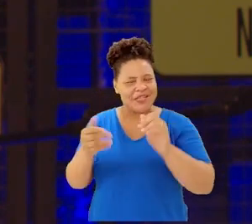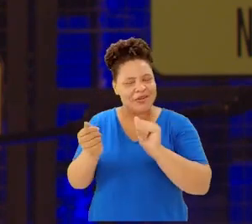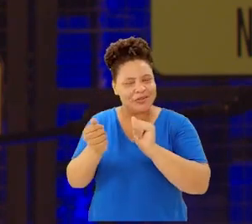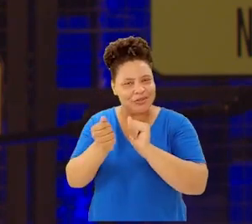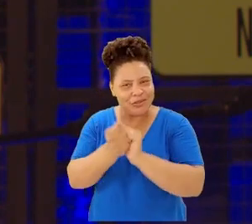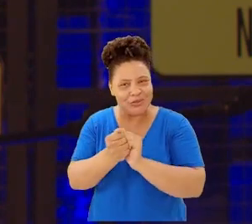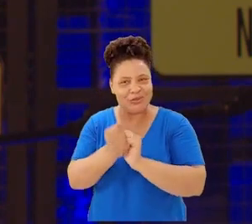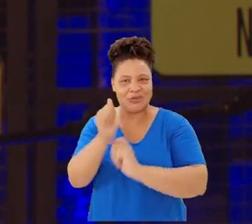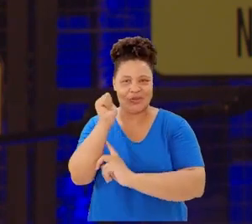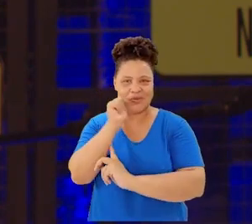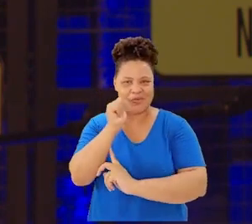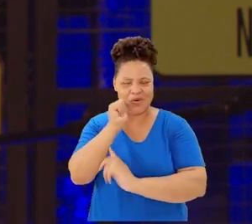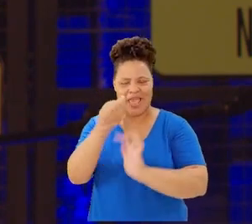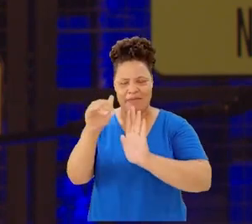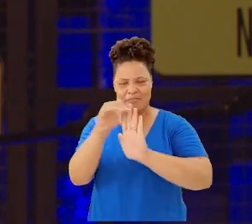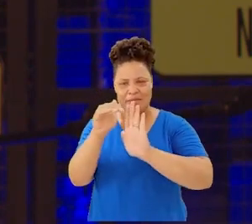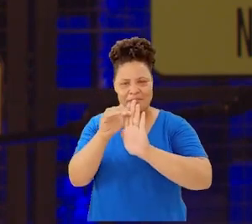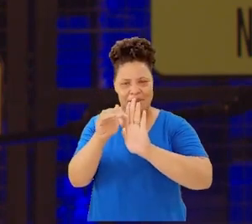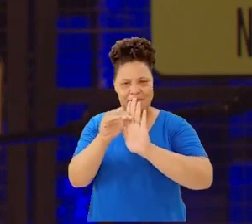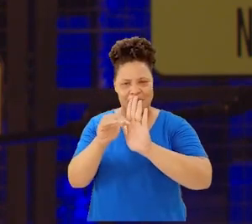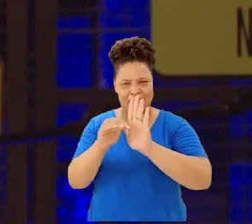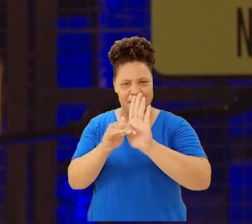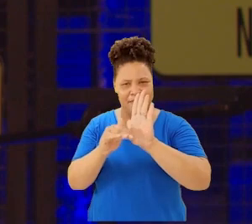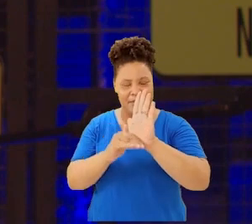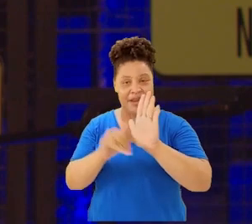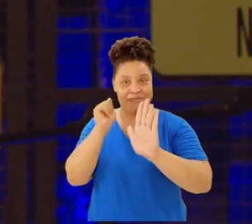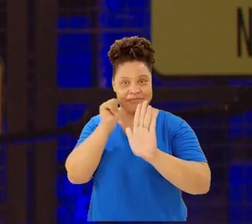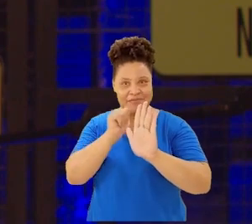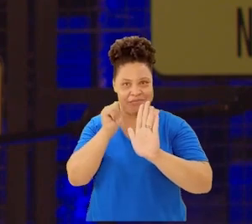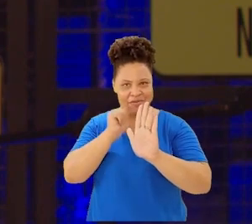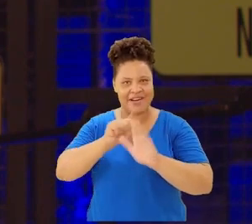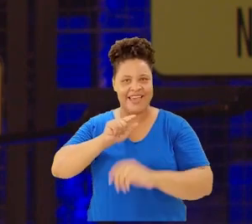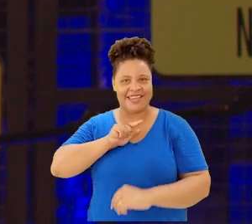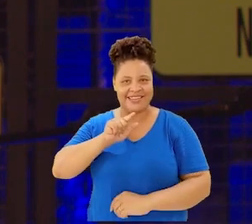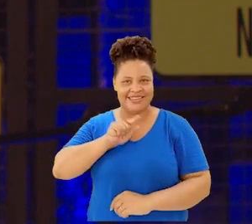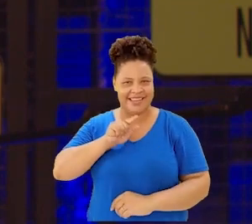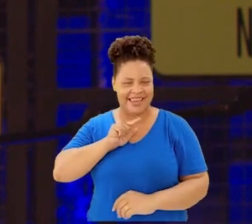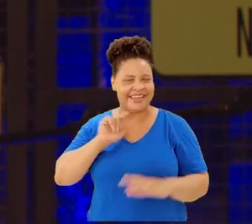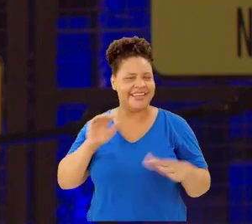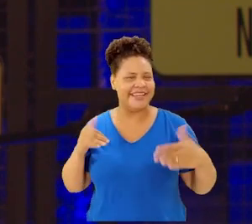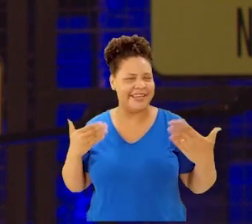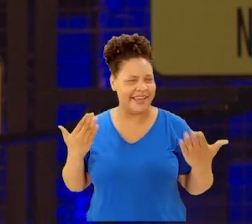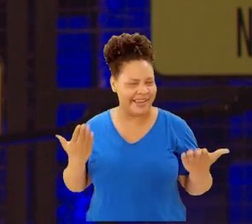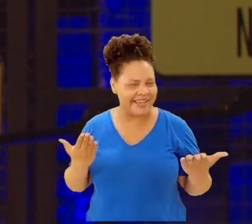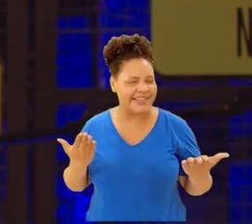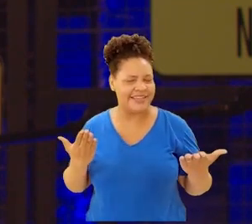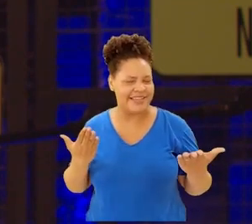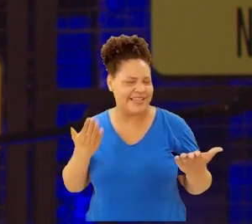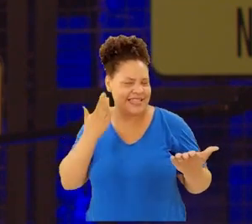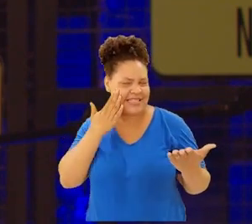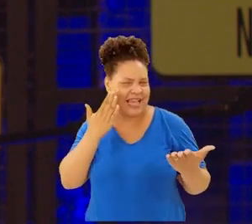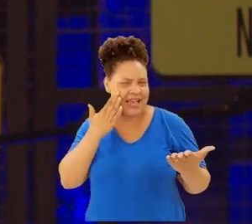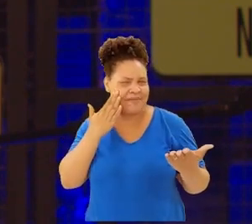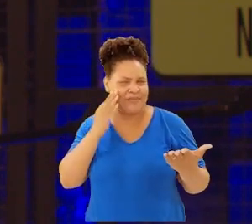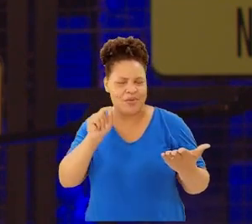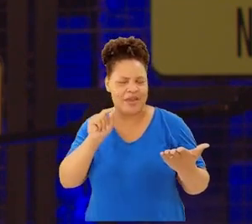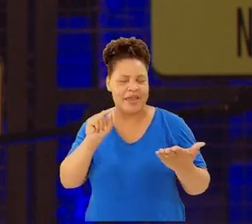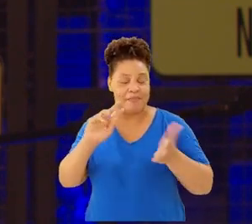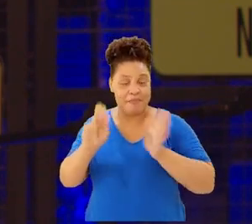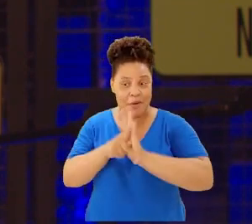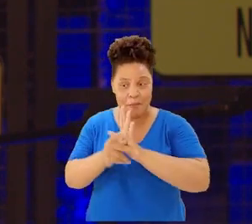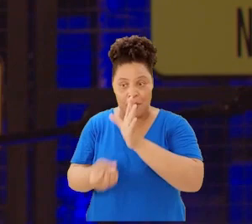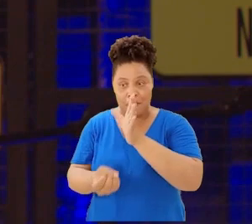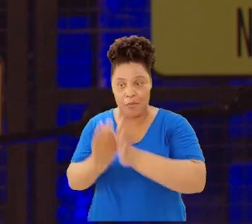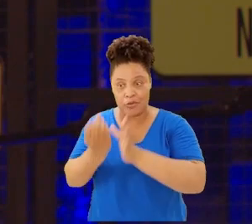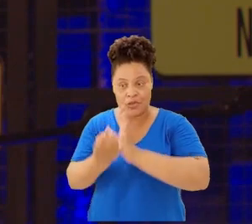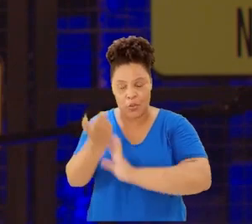que a gente sabe que a programação está cheia de artistas mulheres, e sabe, poder manter a produção cultural